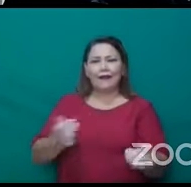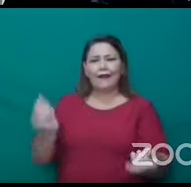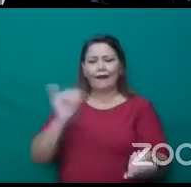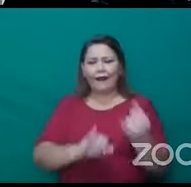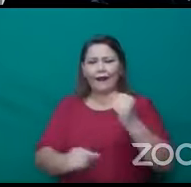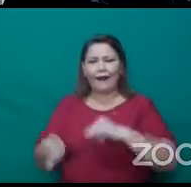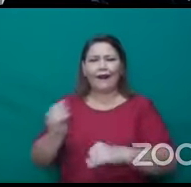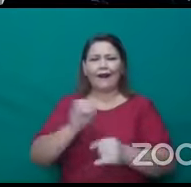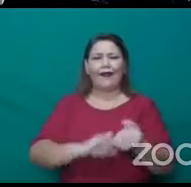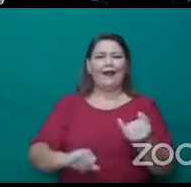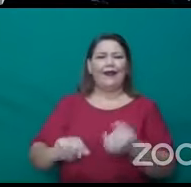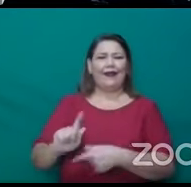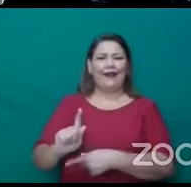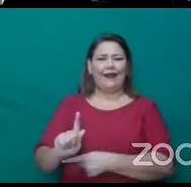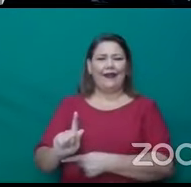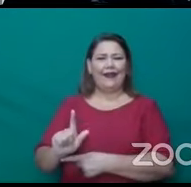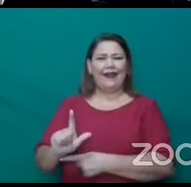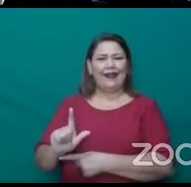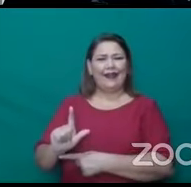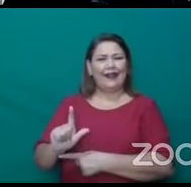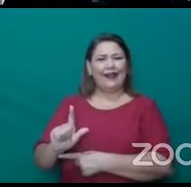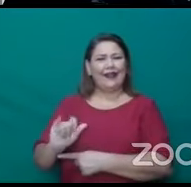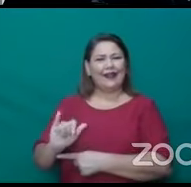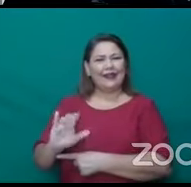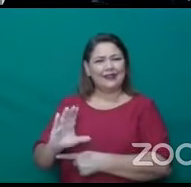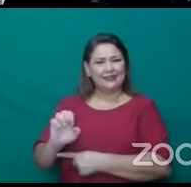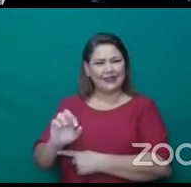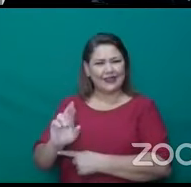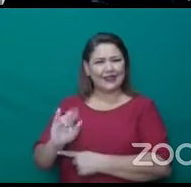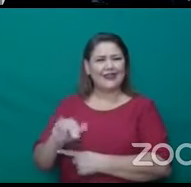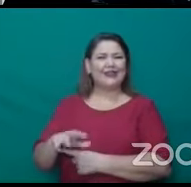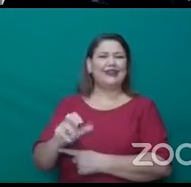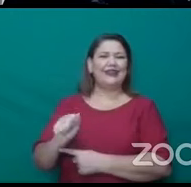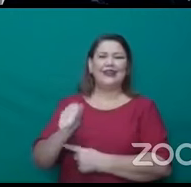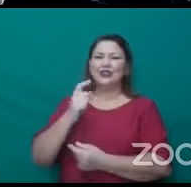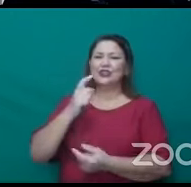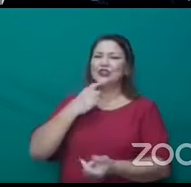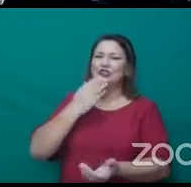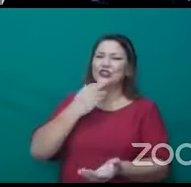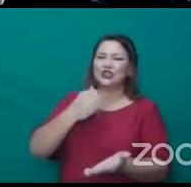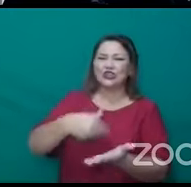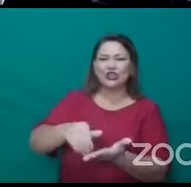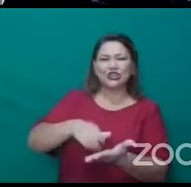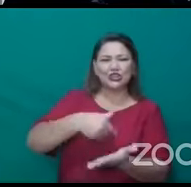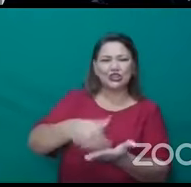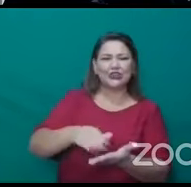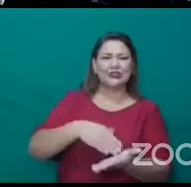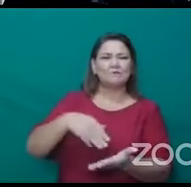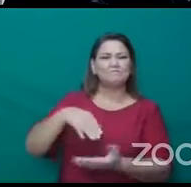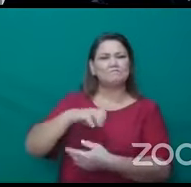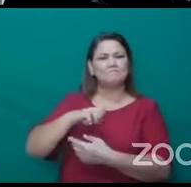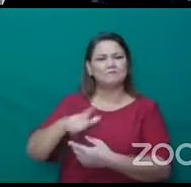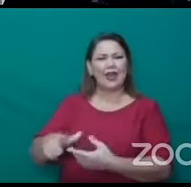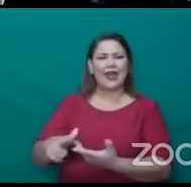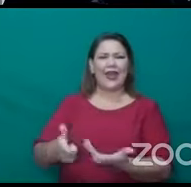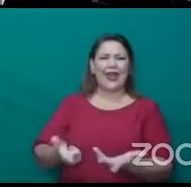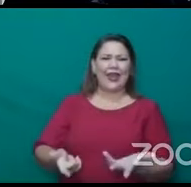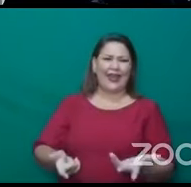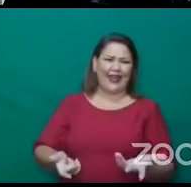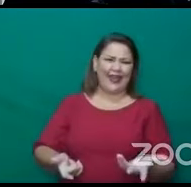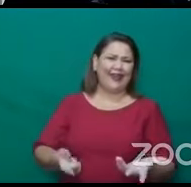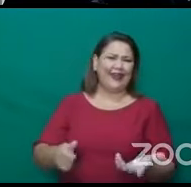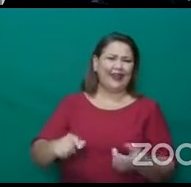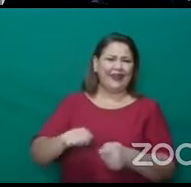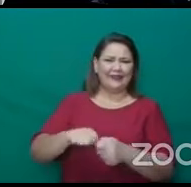de glicerina comprado, corante e mel, eu acho que tinha também, se eu não me engano, Toddy para misturar, fazer